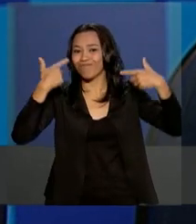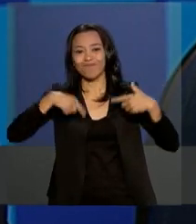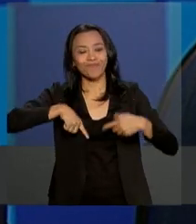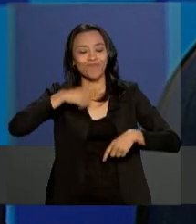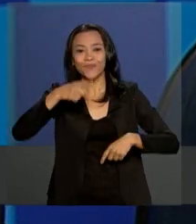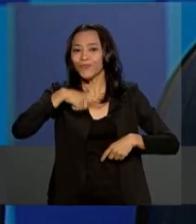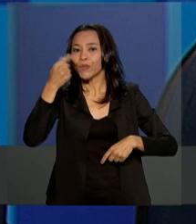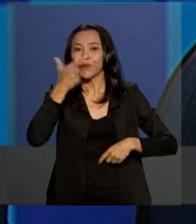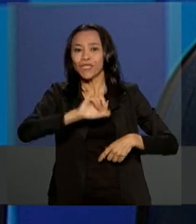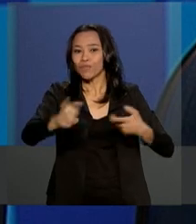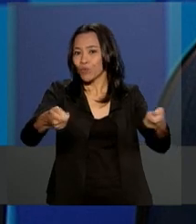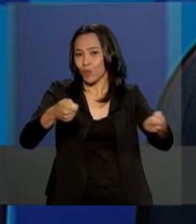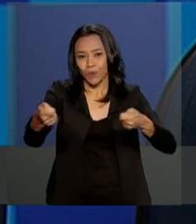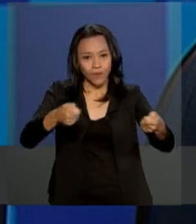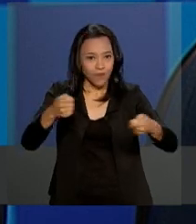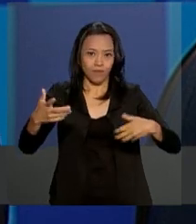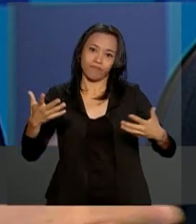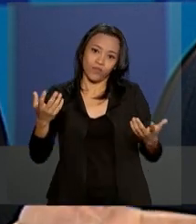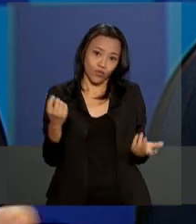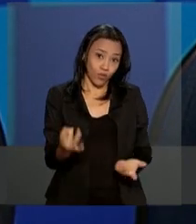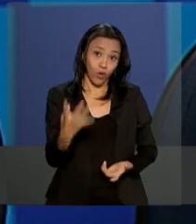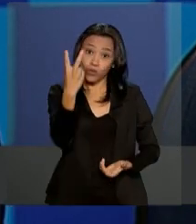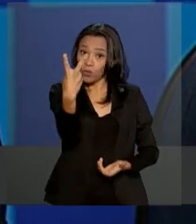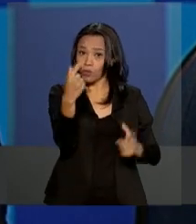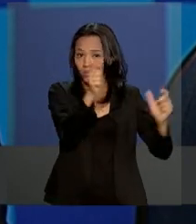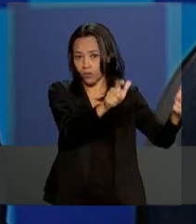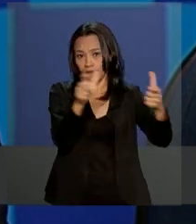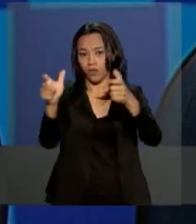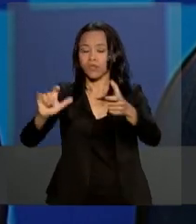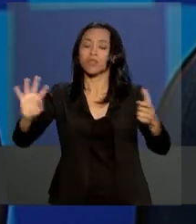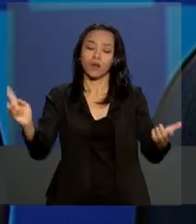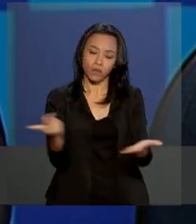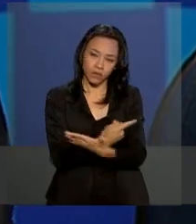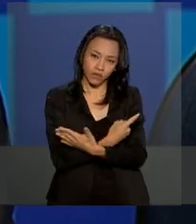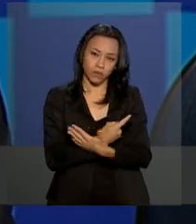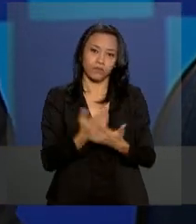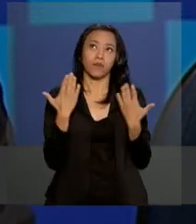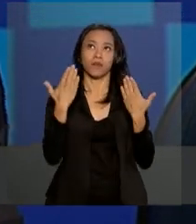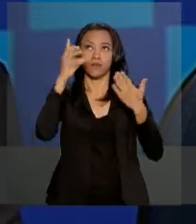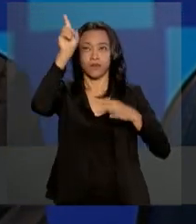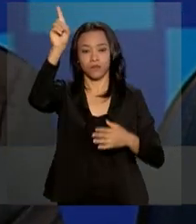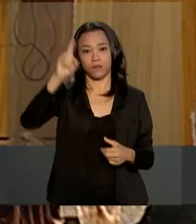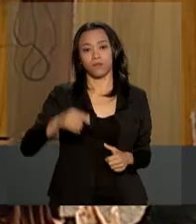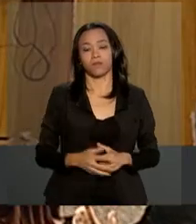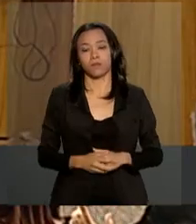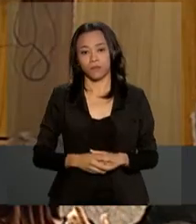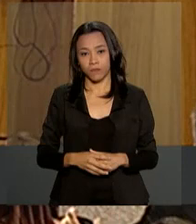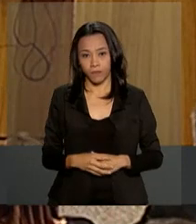mas é foi um só que é foram somente essas ocorrências graças a deus